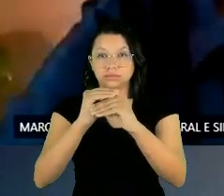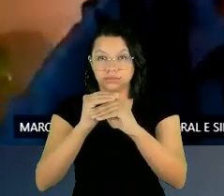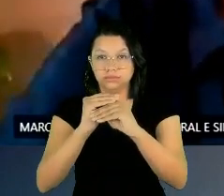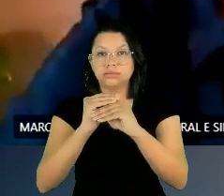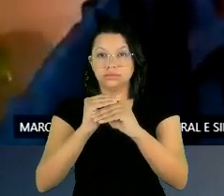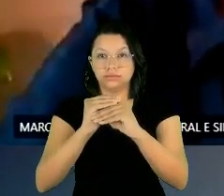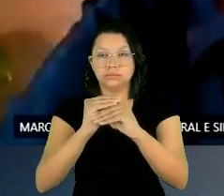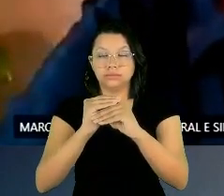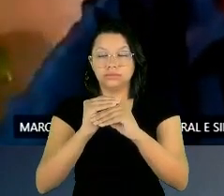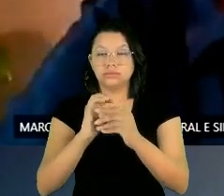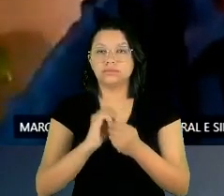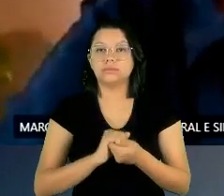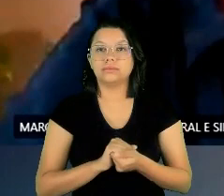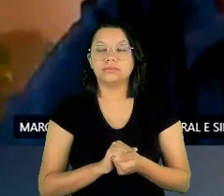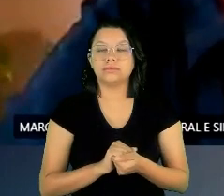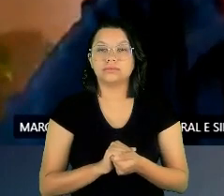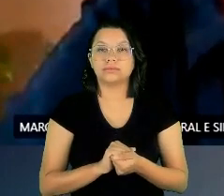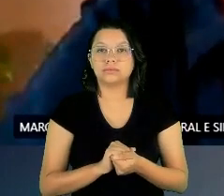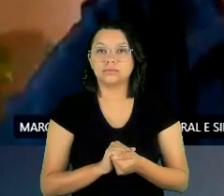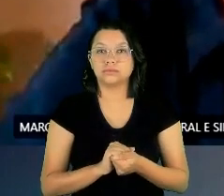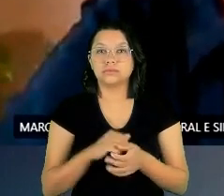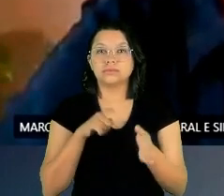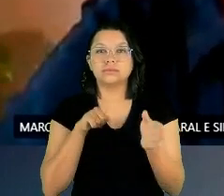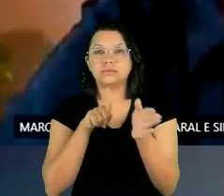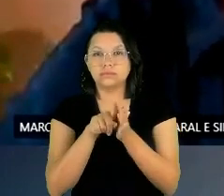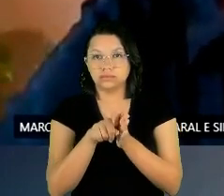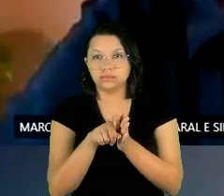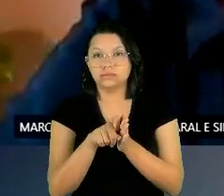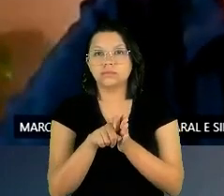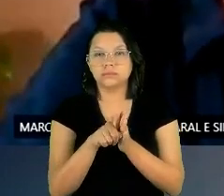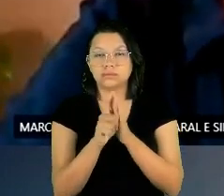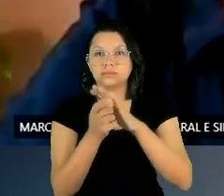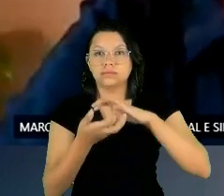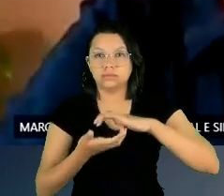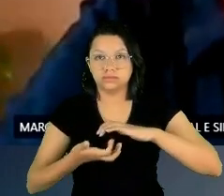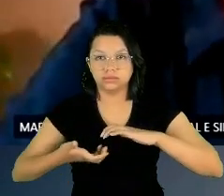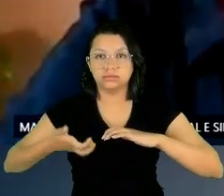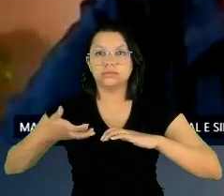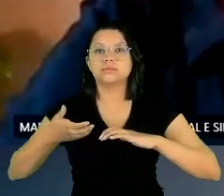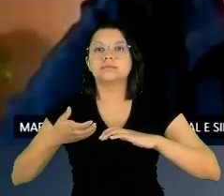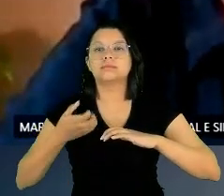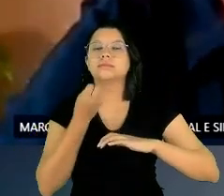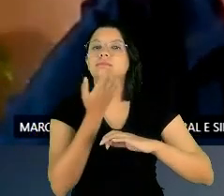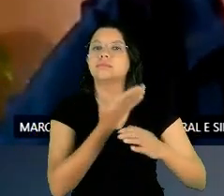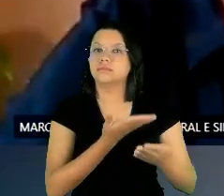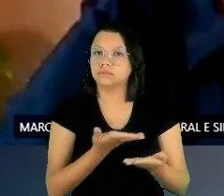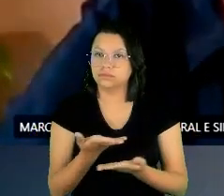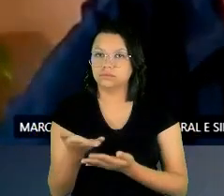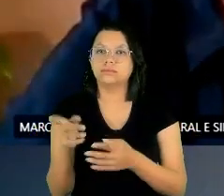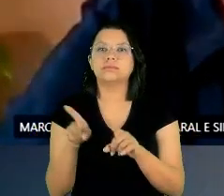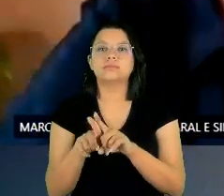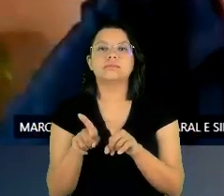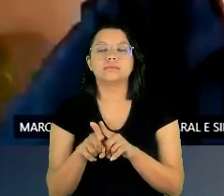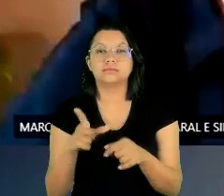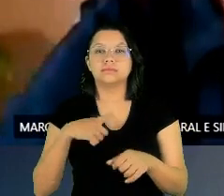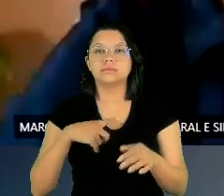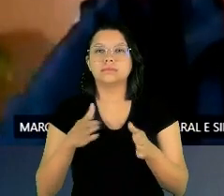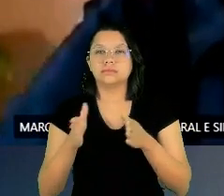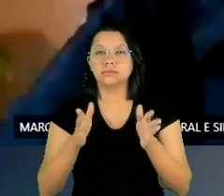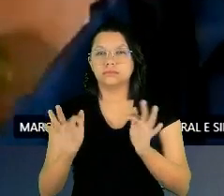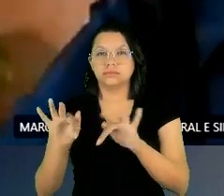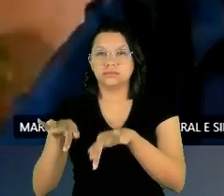a câmera e o microfone desligados. As perguntas no chat serão todas